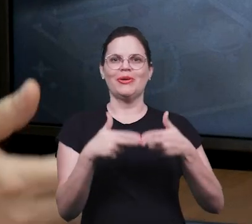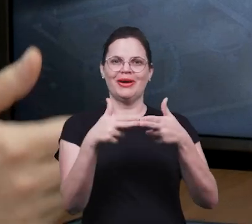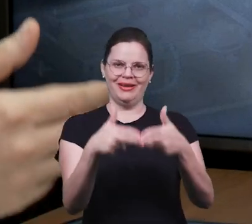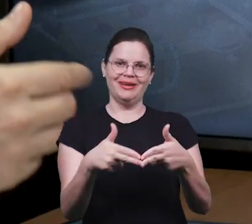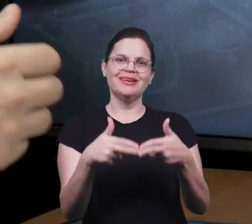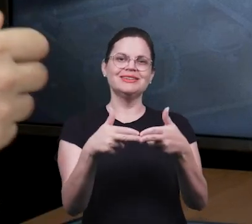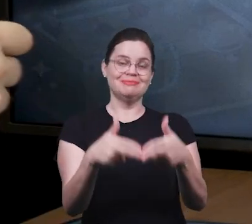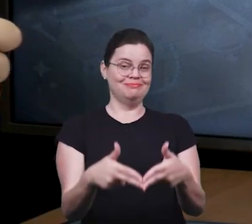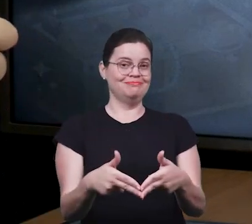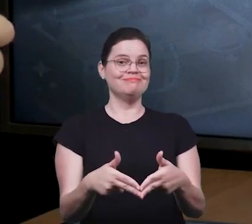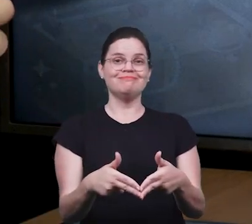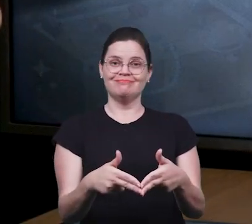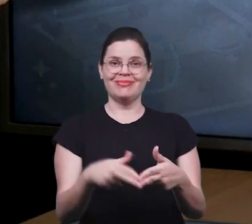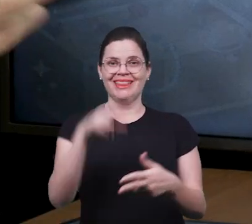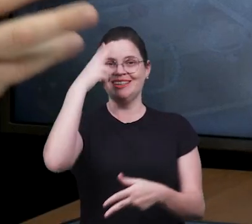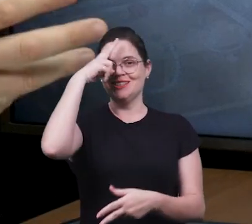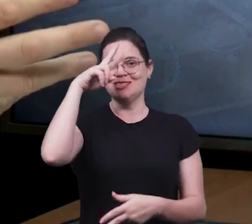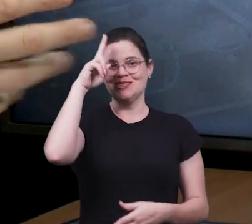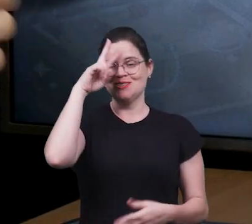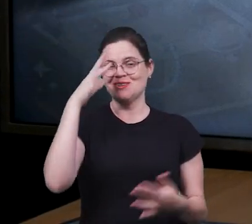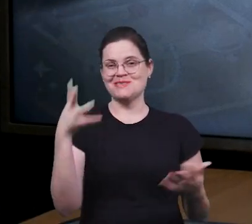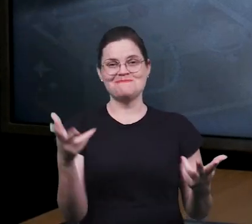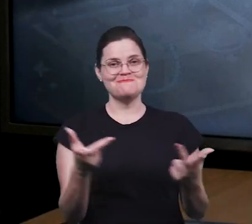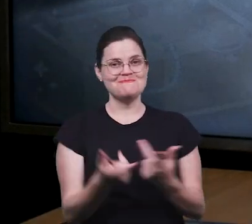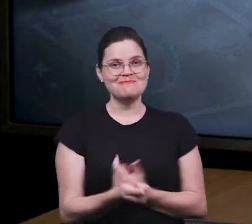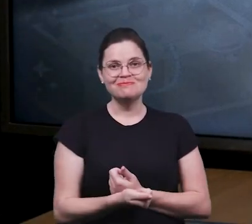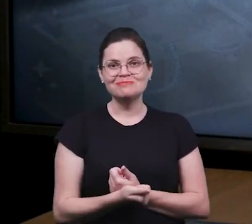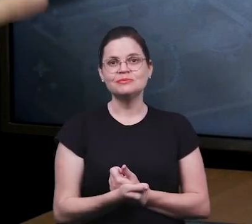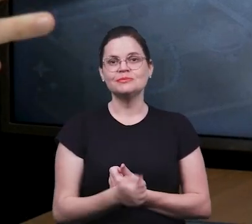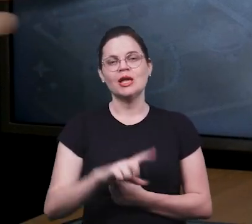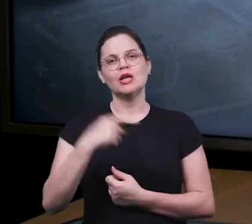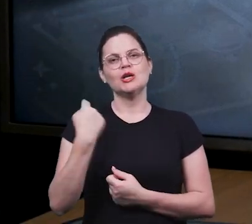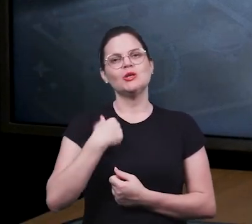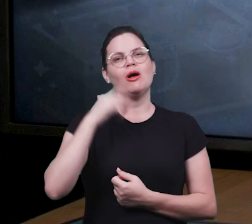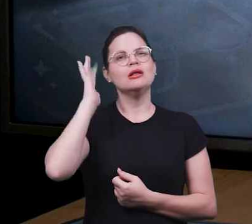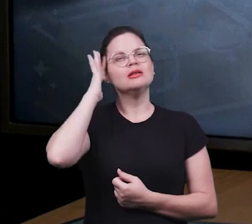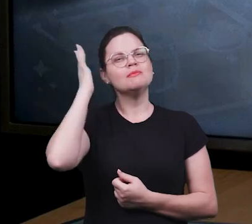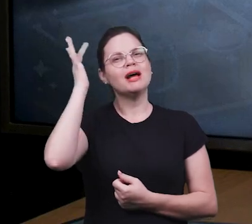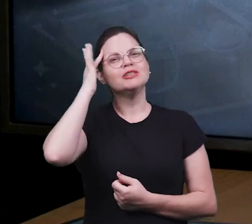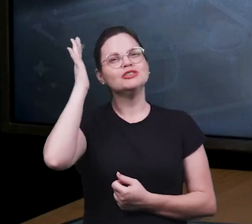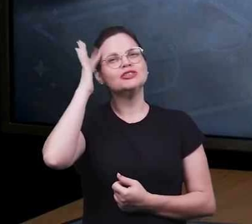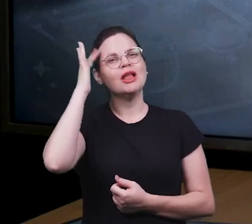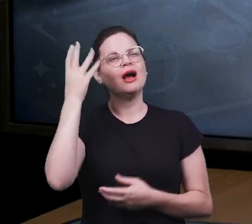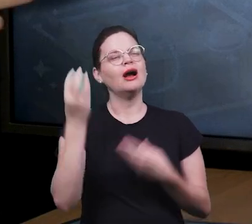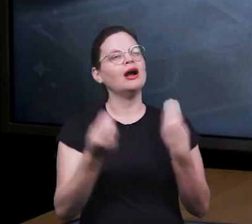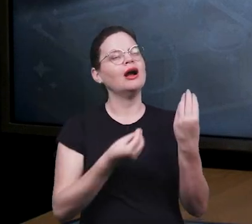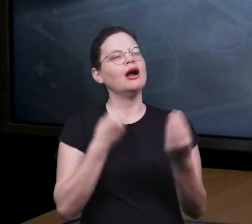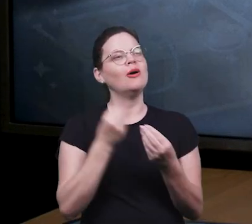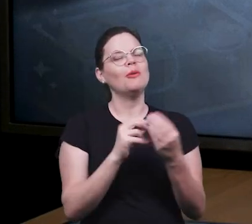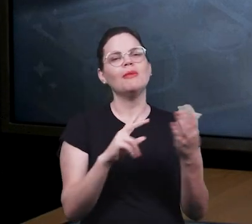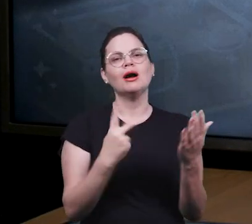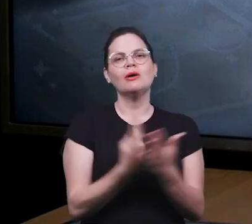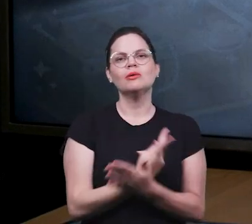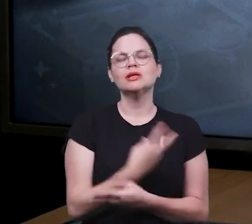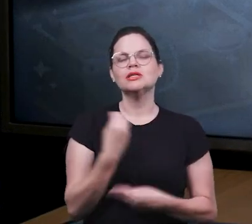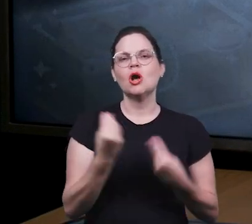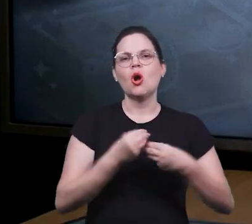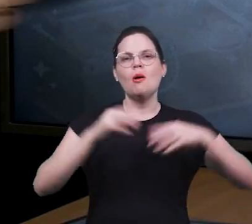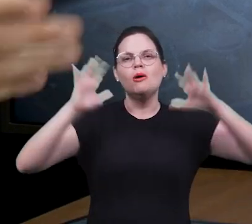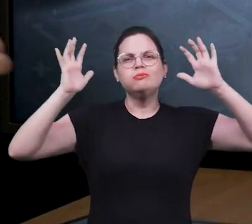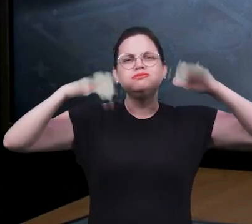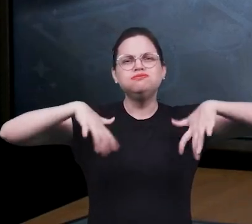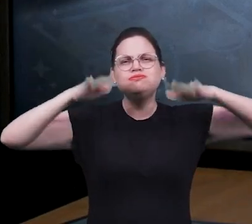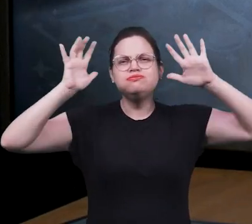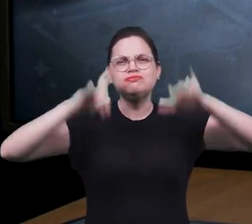maravilhosa, que nos desperta assim, a nossa imaginação, né, como foi todo esse acontecimento do dilúvio.